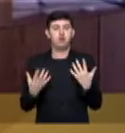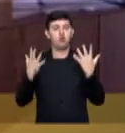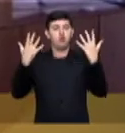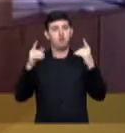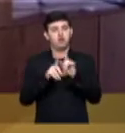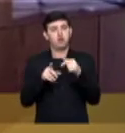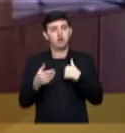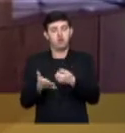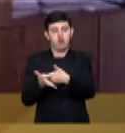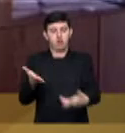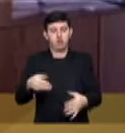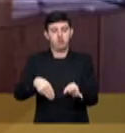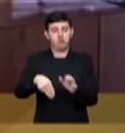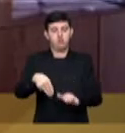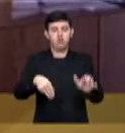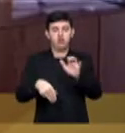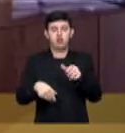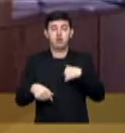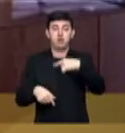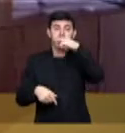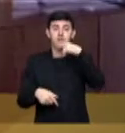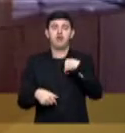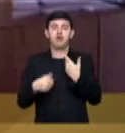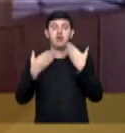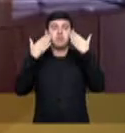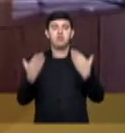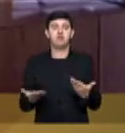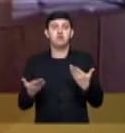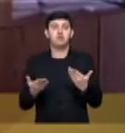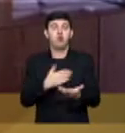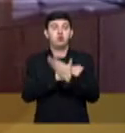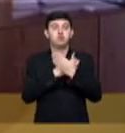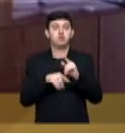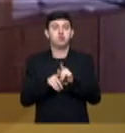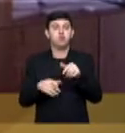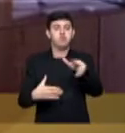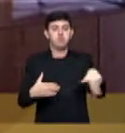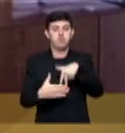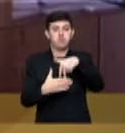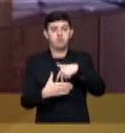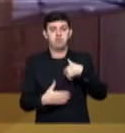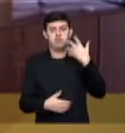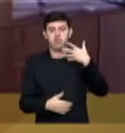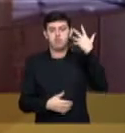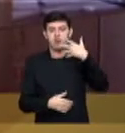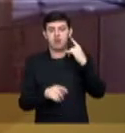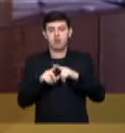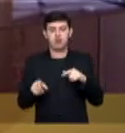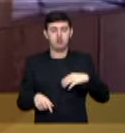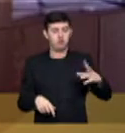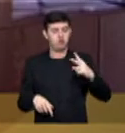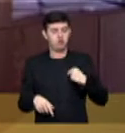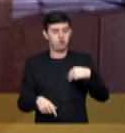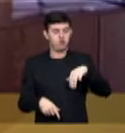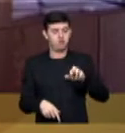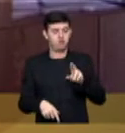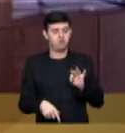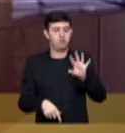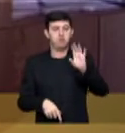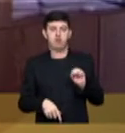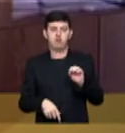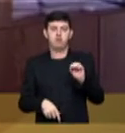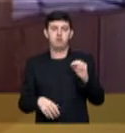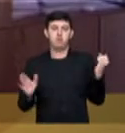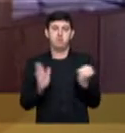excelente relatório do ministro Fachin, que facilitou bastante a sustentação oral, por mais meritória que seja a iniciativa, nós não estamos